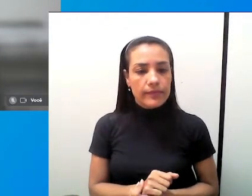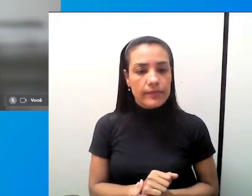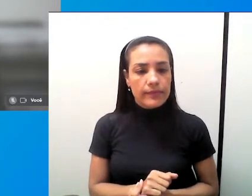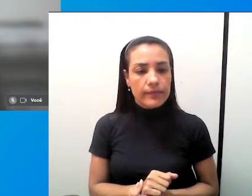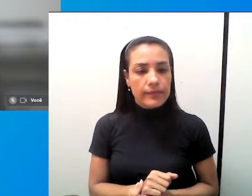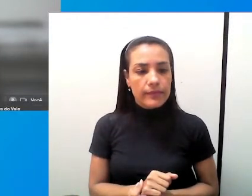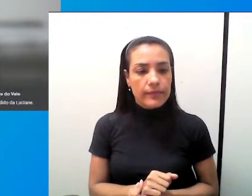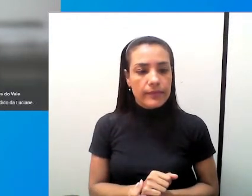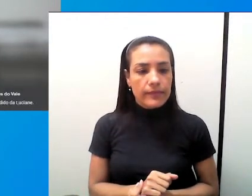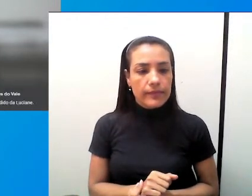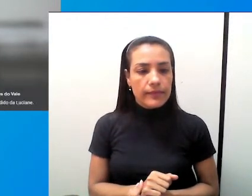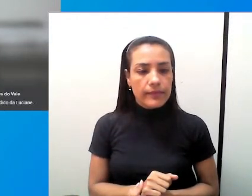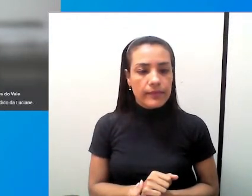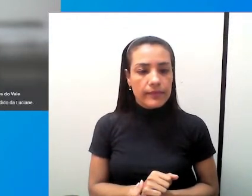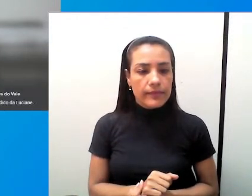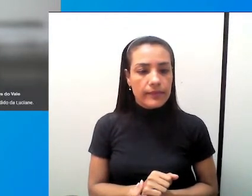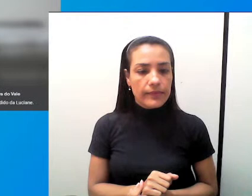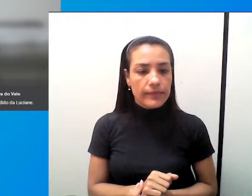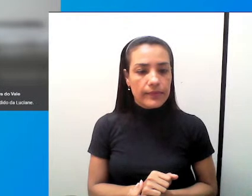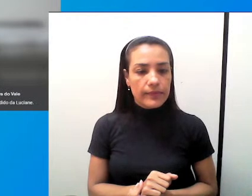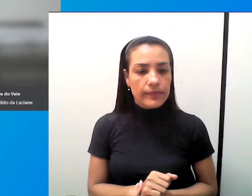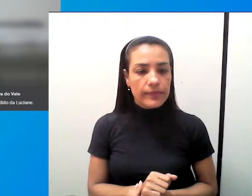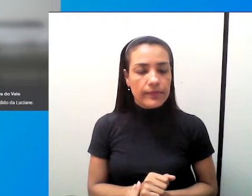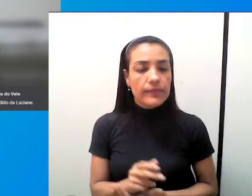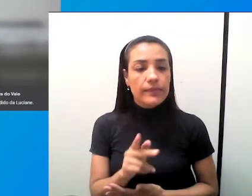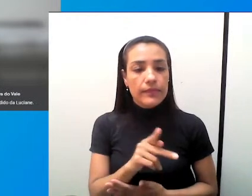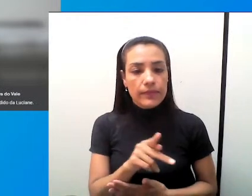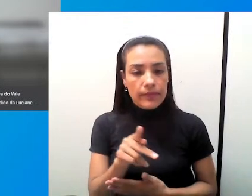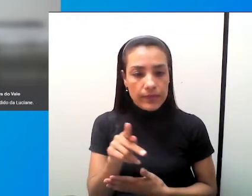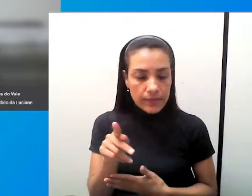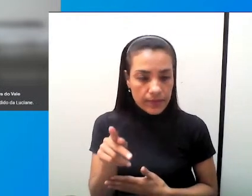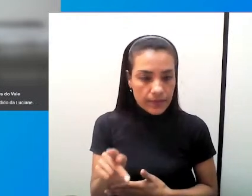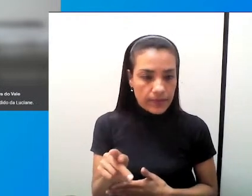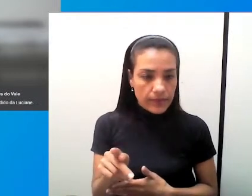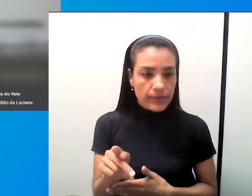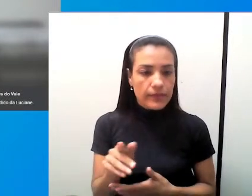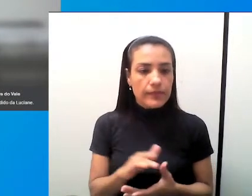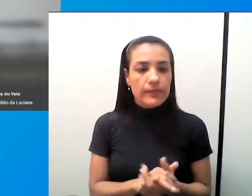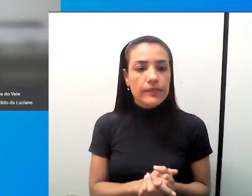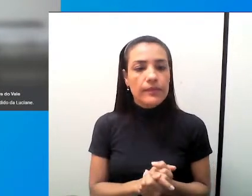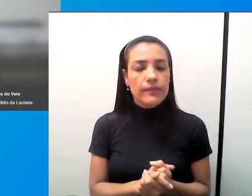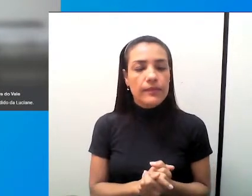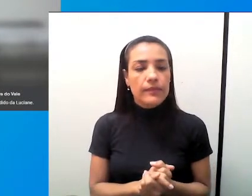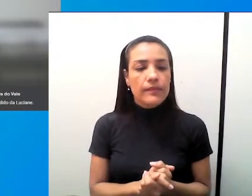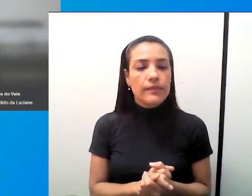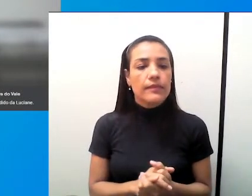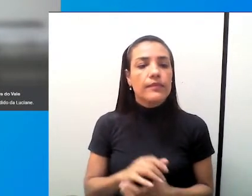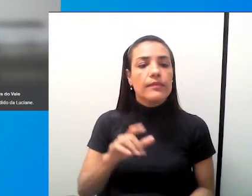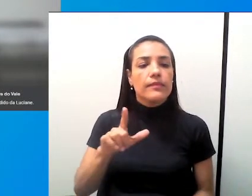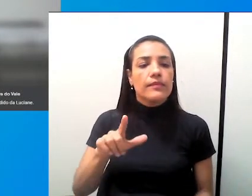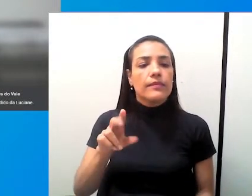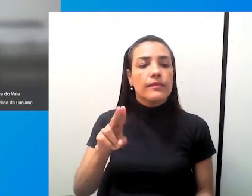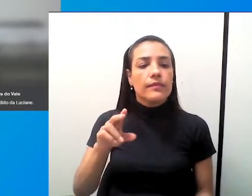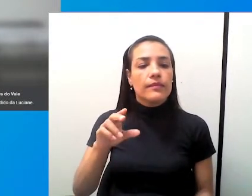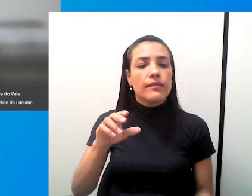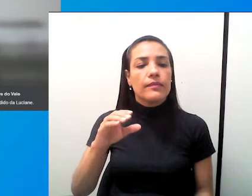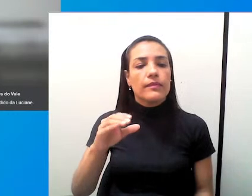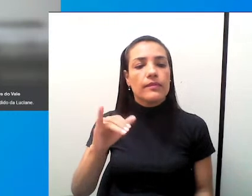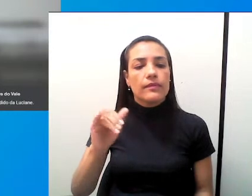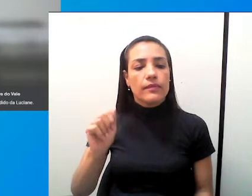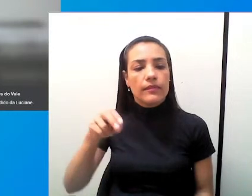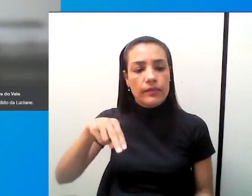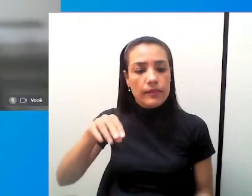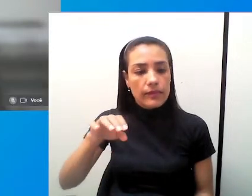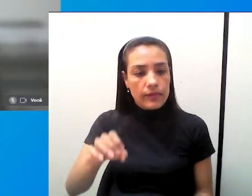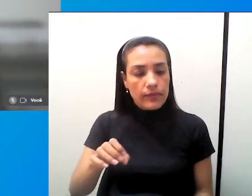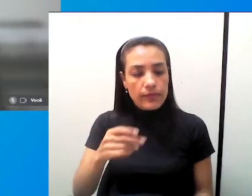professor Luiz, que estavam programados para os próximos. A professora Luciane, ela ocorrido ter atrasado